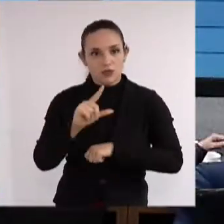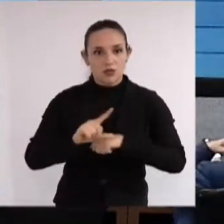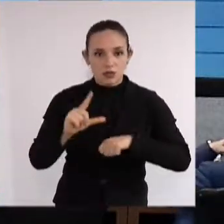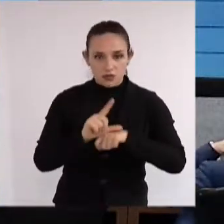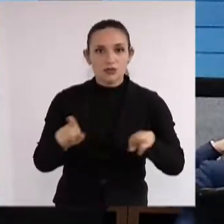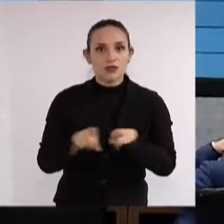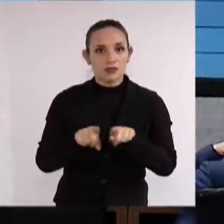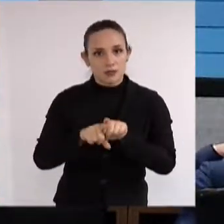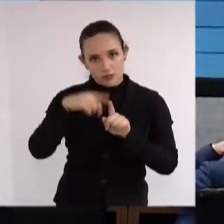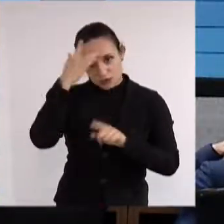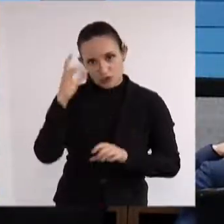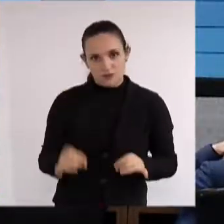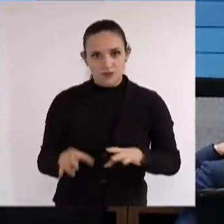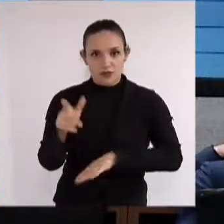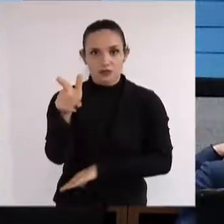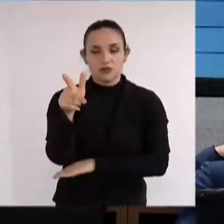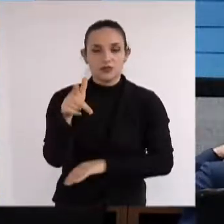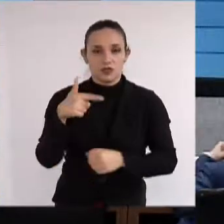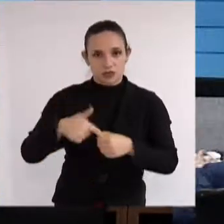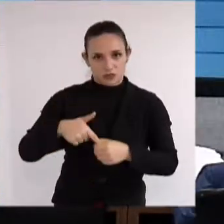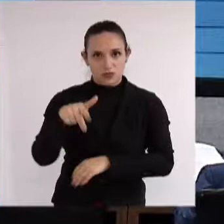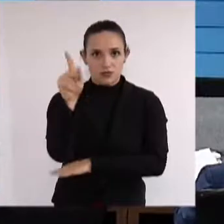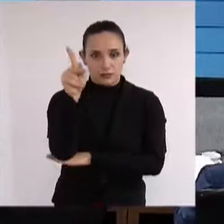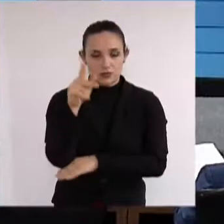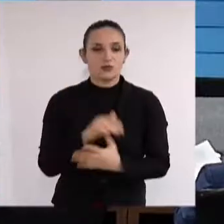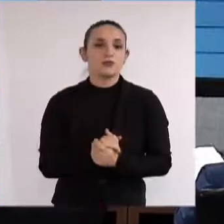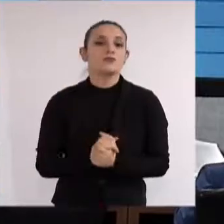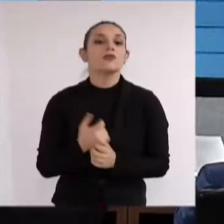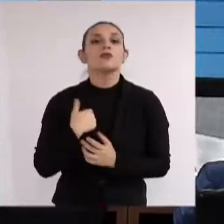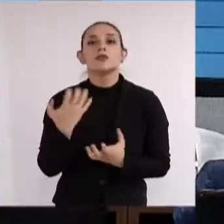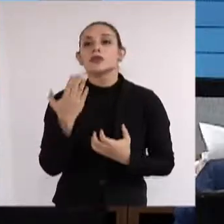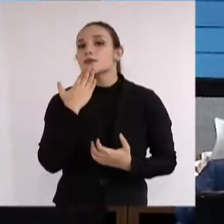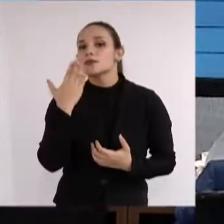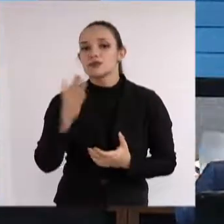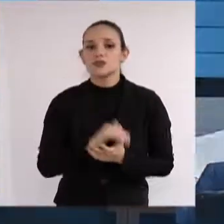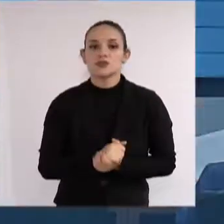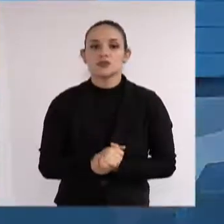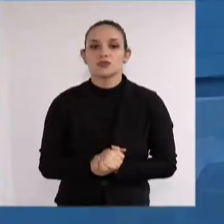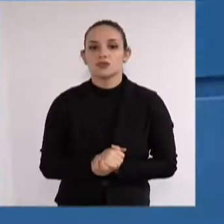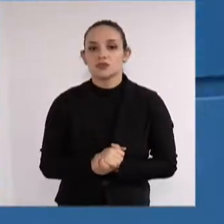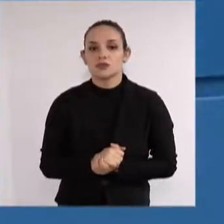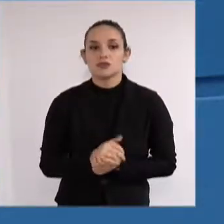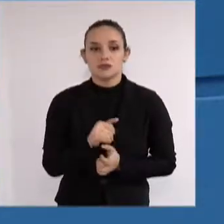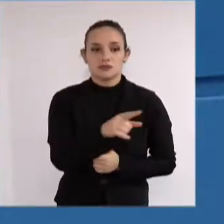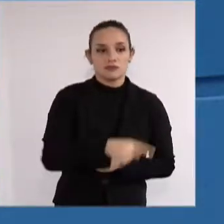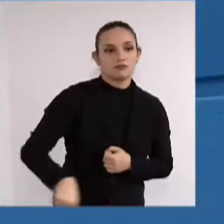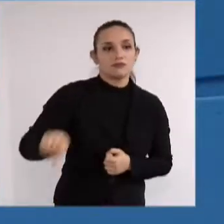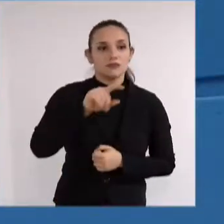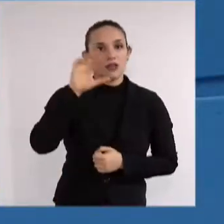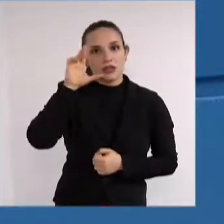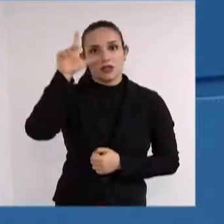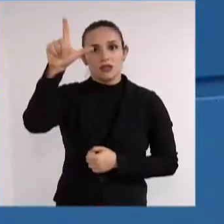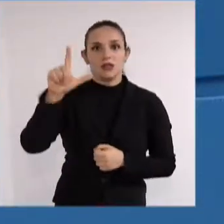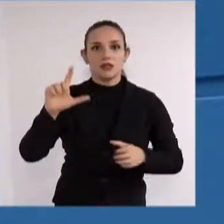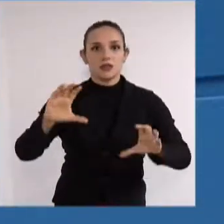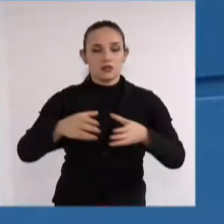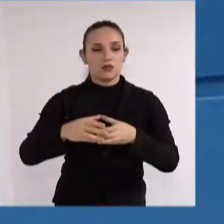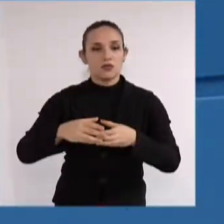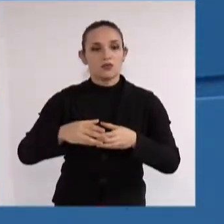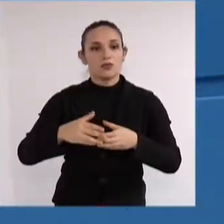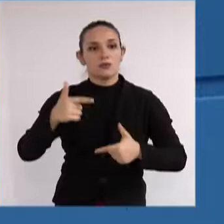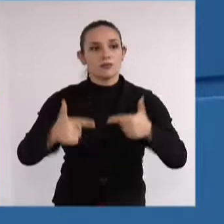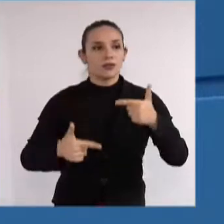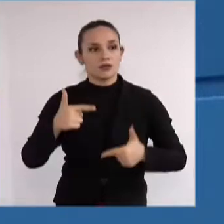Mato Grosso do Sul, eu gostaria de solicitar a Vossa Excelência que, com a aquiescência das lideranças de bancadas, que nós